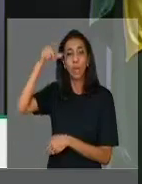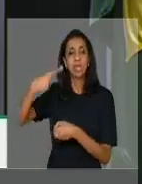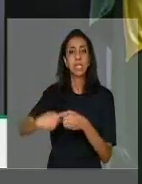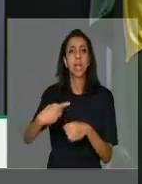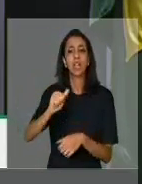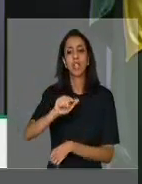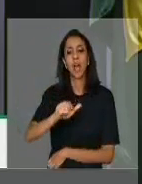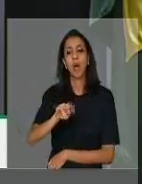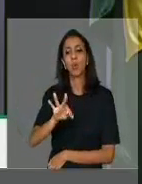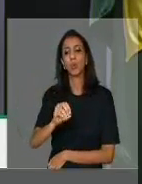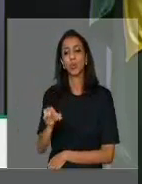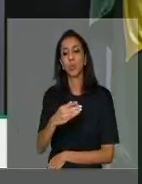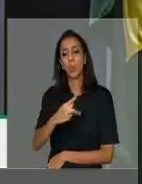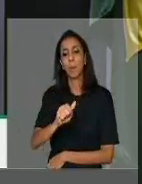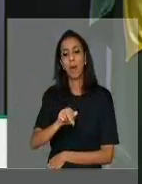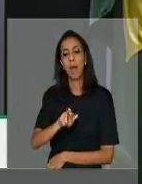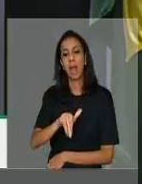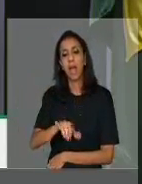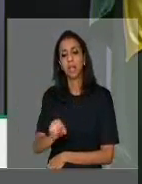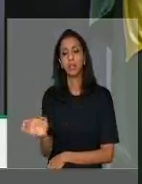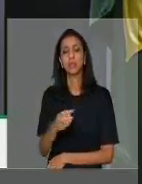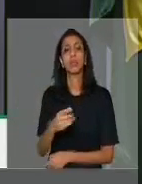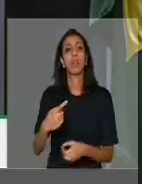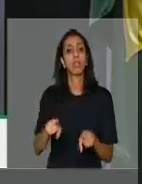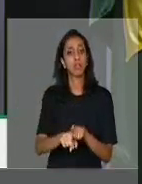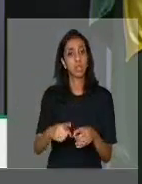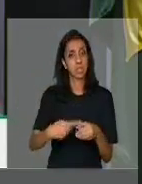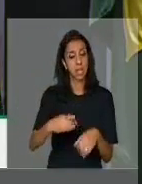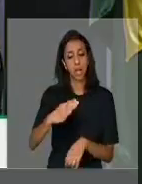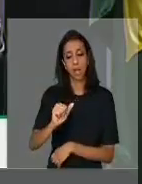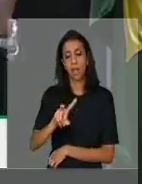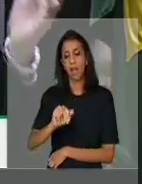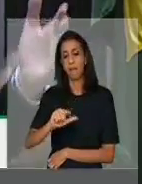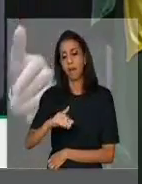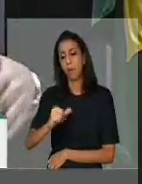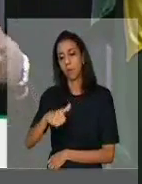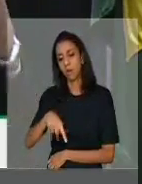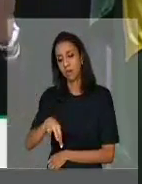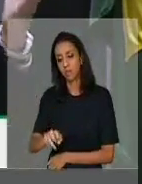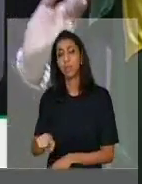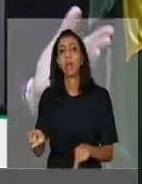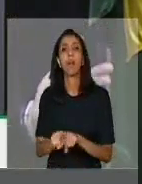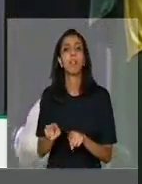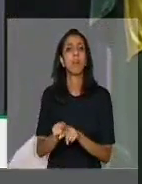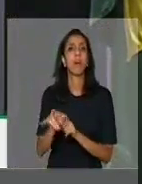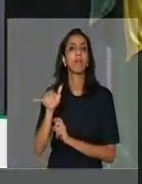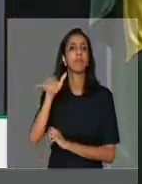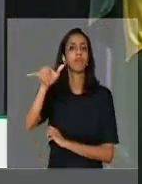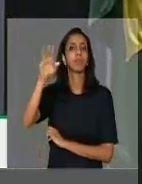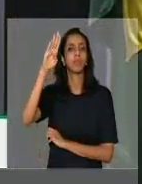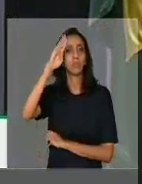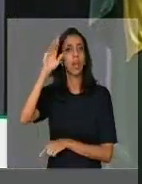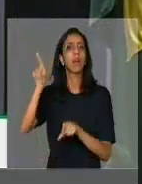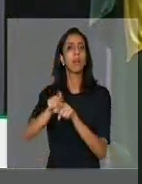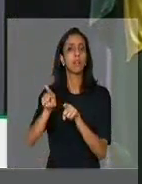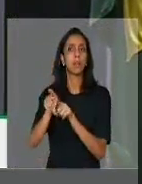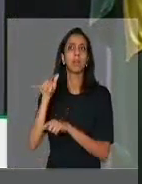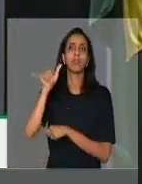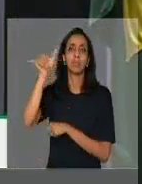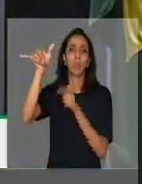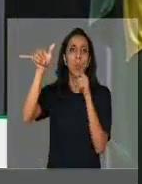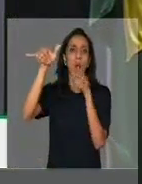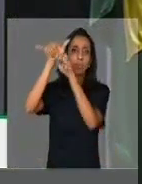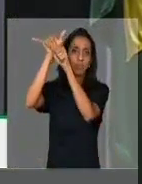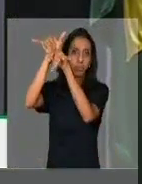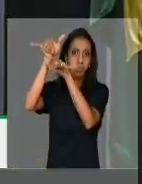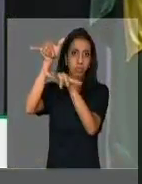e Cavalcante, agora a nossa aeronáutica, que está com aviões, inclusive avião Búfalo, para apagar o